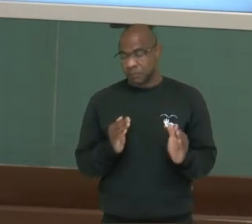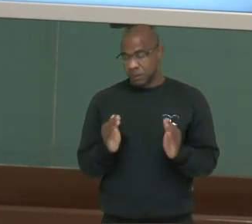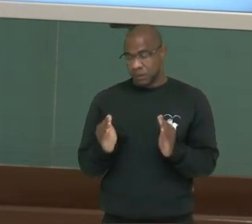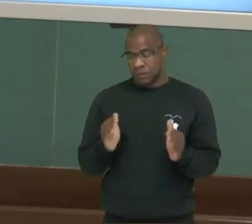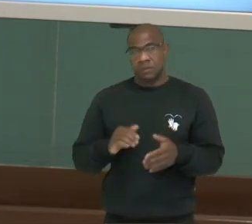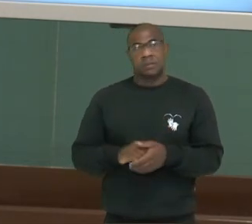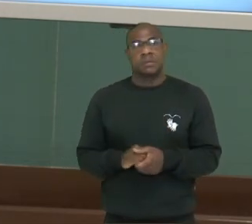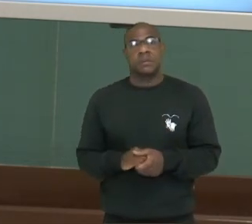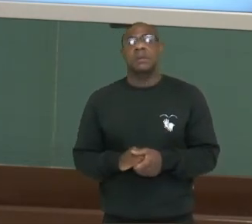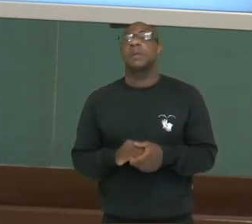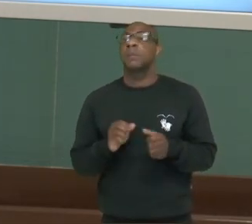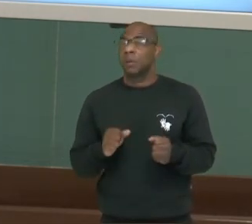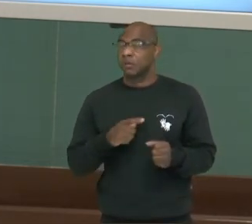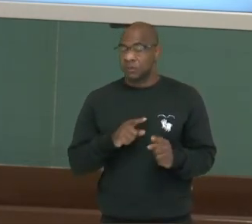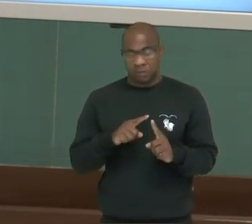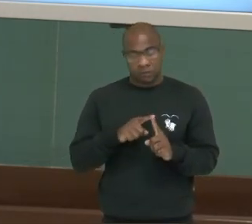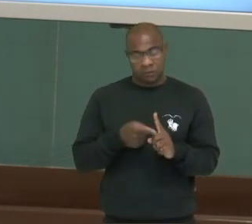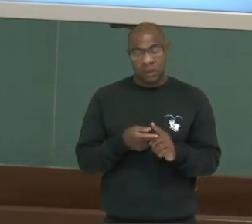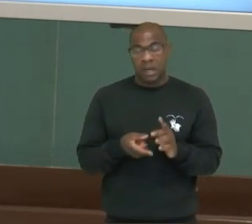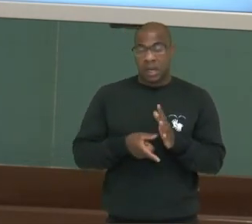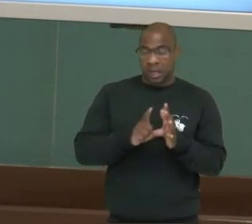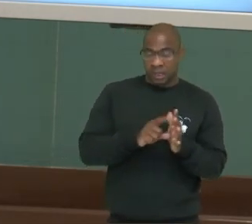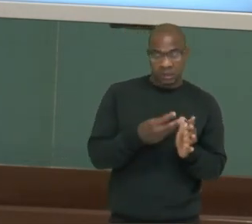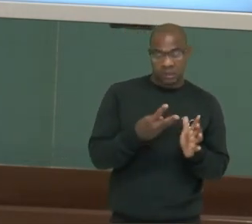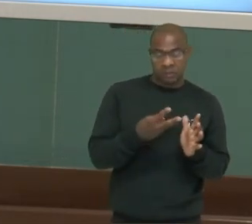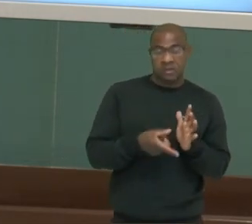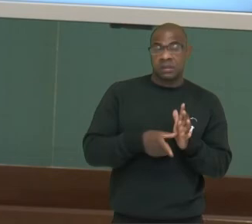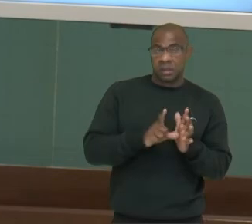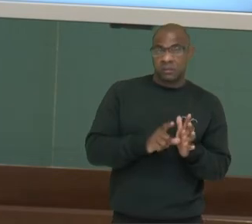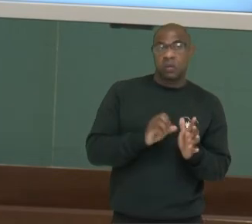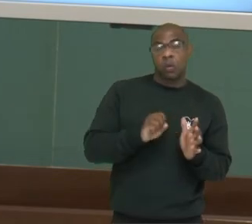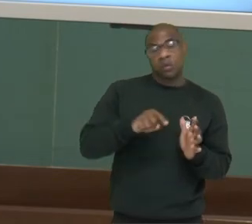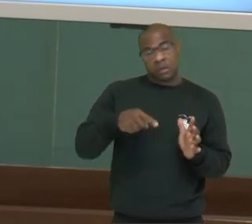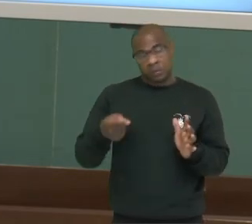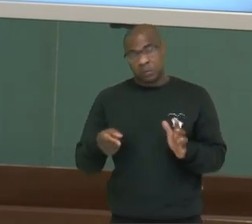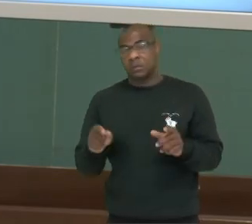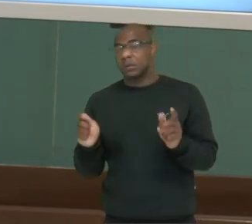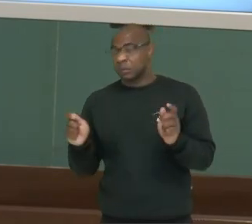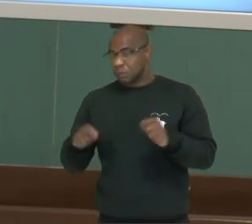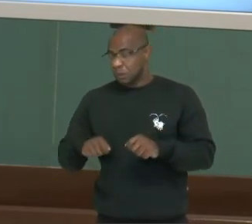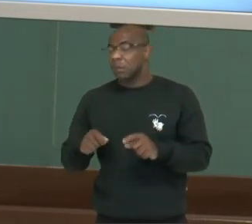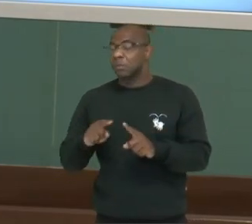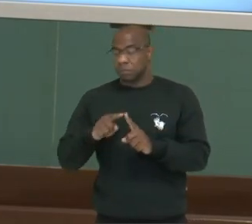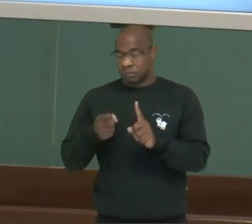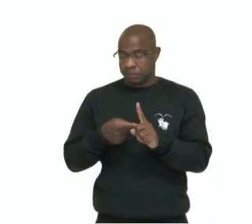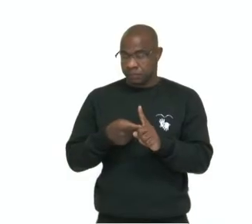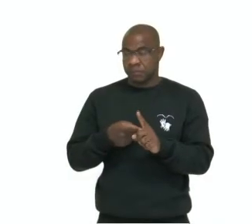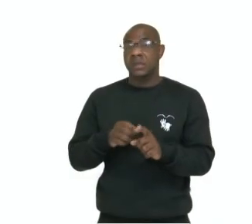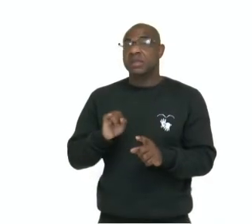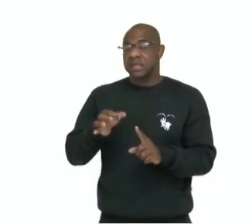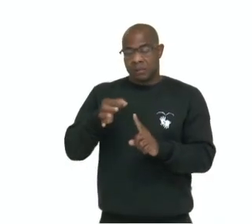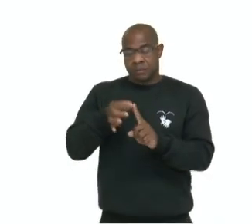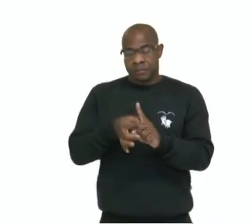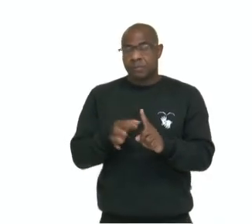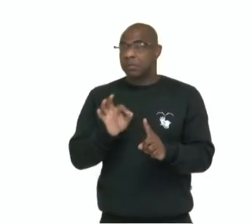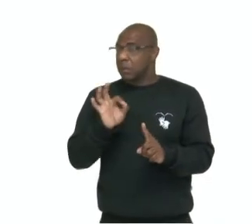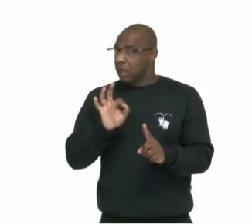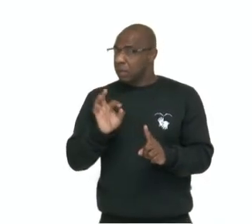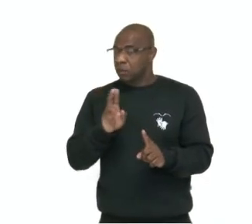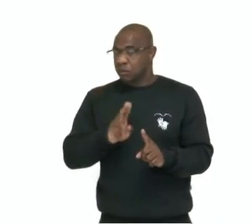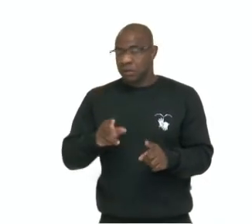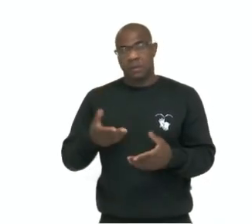pode ocorrer uma gravidez se houver uma relação sexual sem uso do preservativo, né? Quais são as coisas que a mulher pode